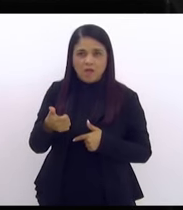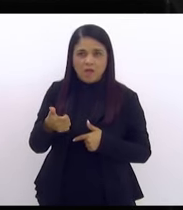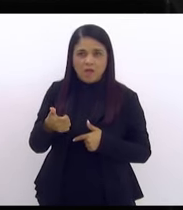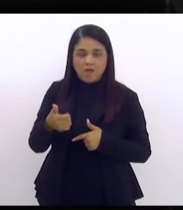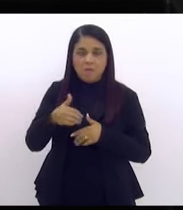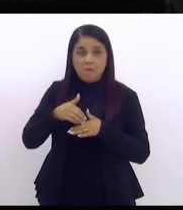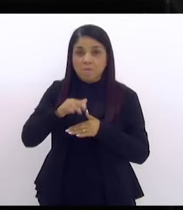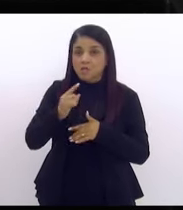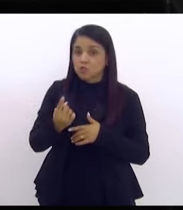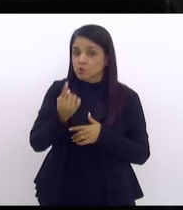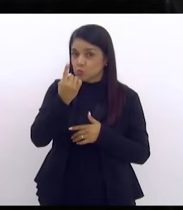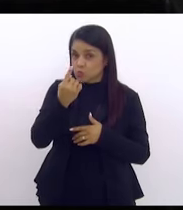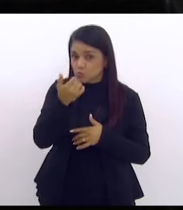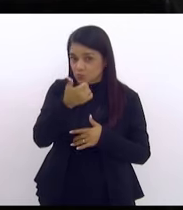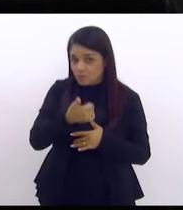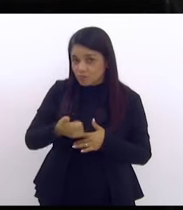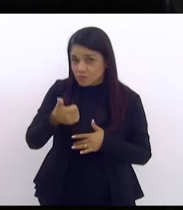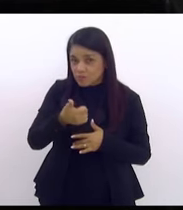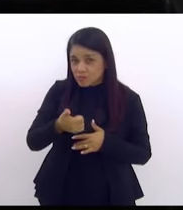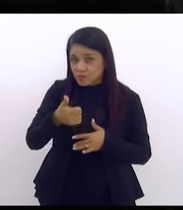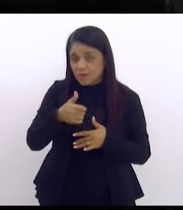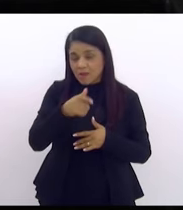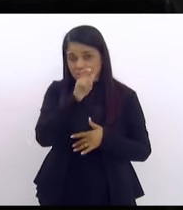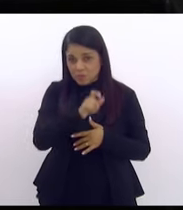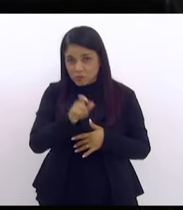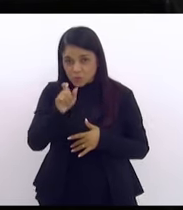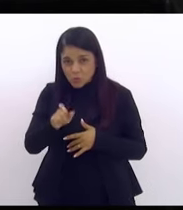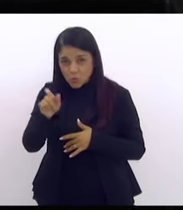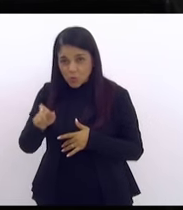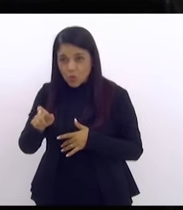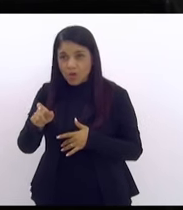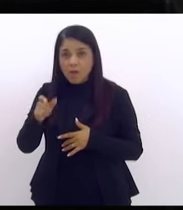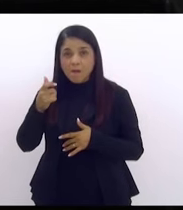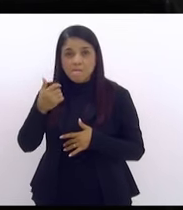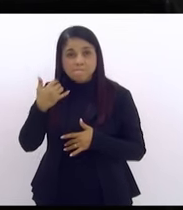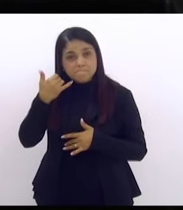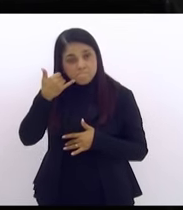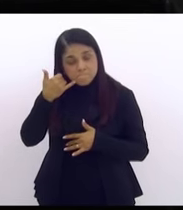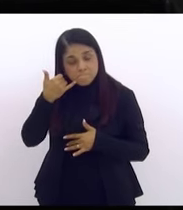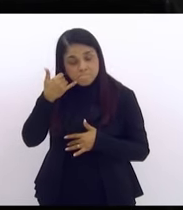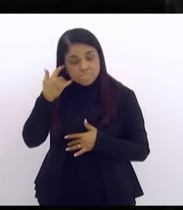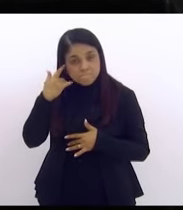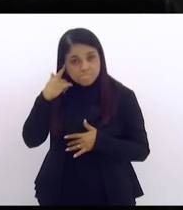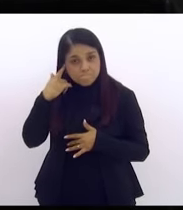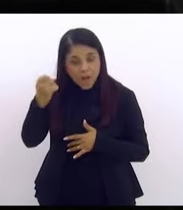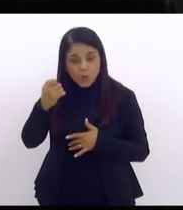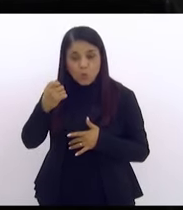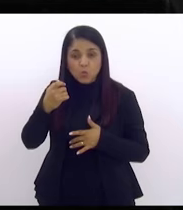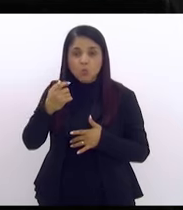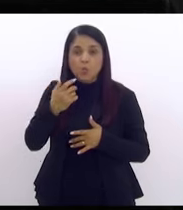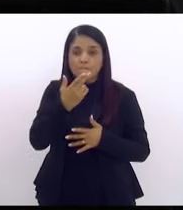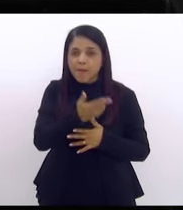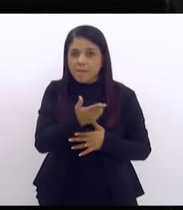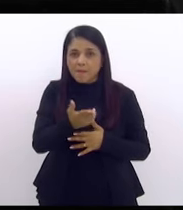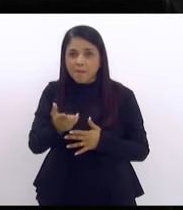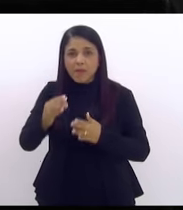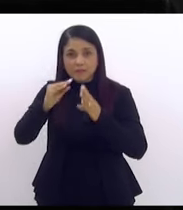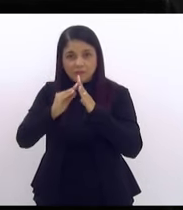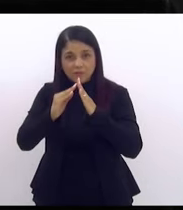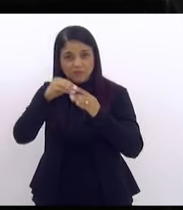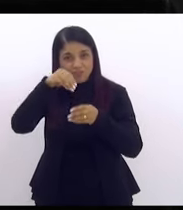de um morador tem um celular dentro de casa, vai haver um barulho suficiente para acordar também as pessoas.